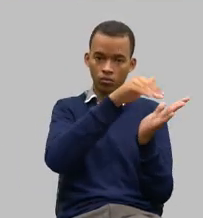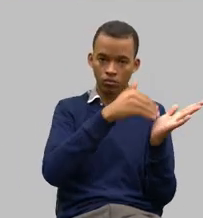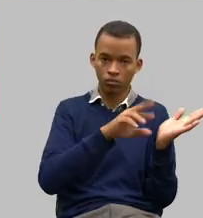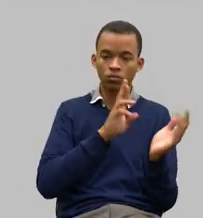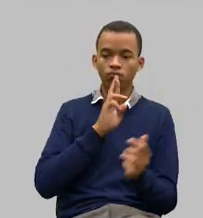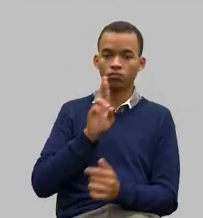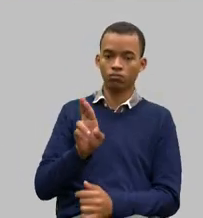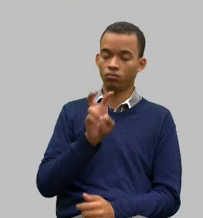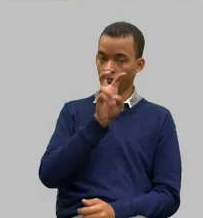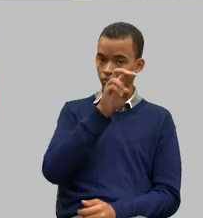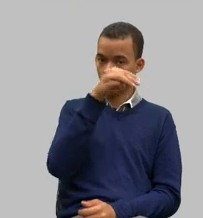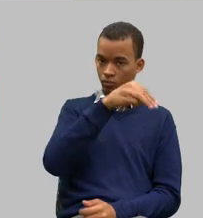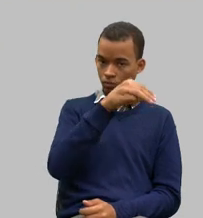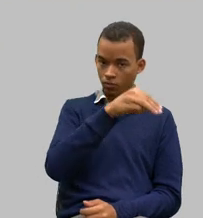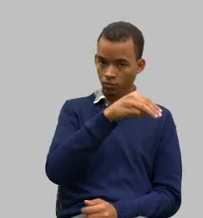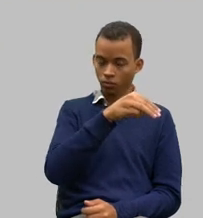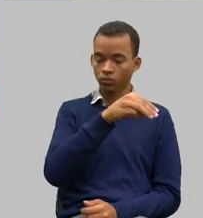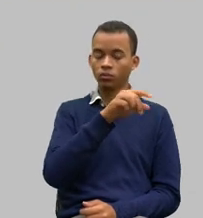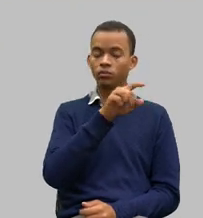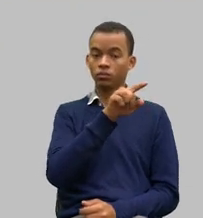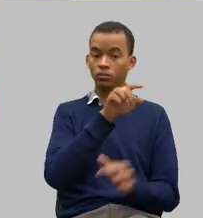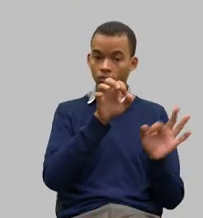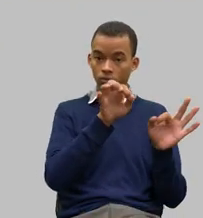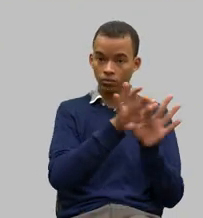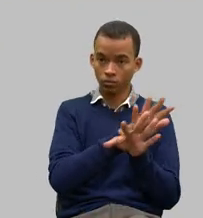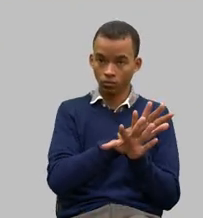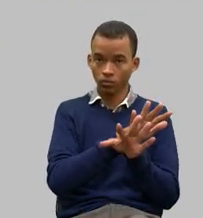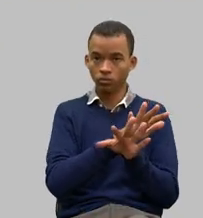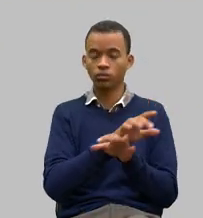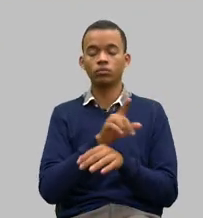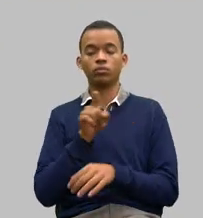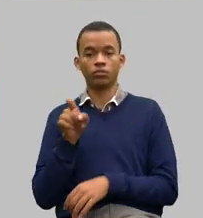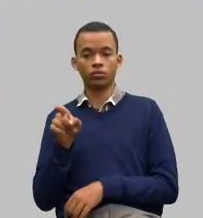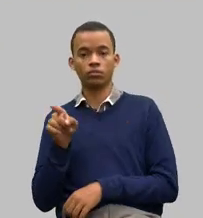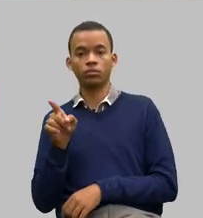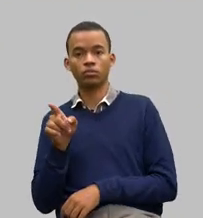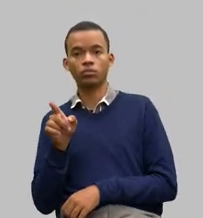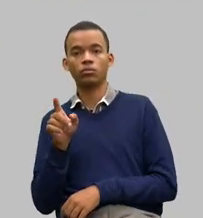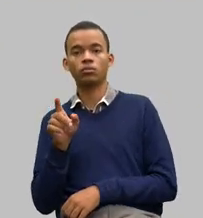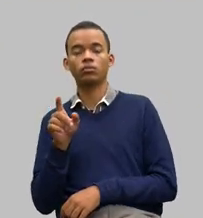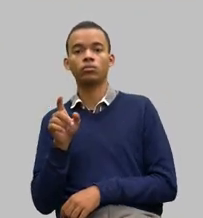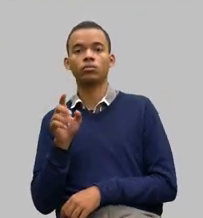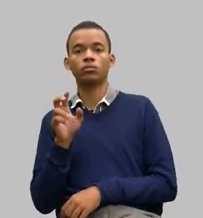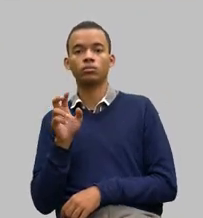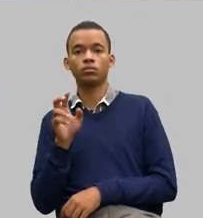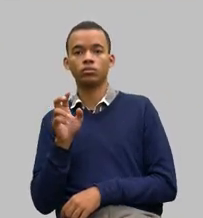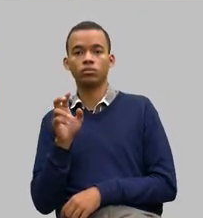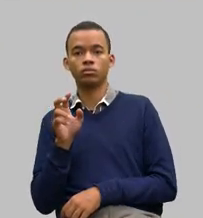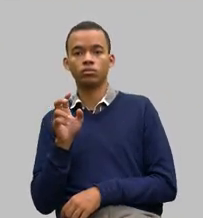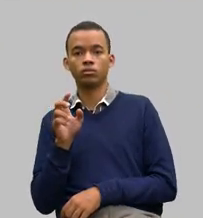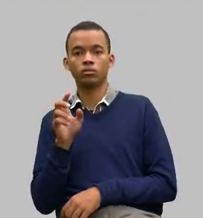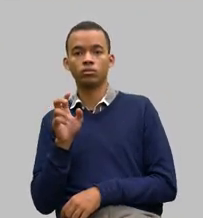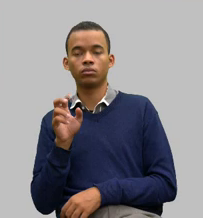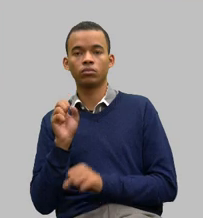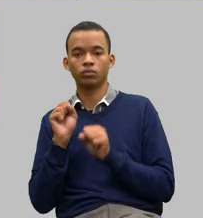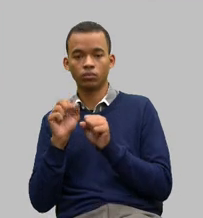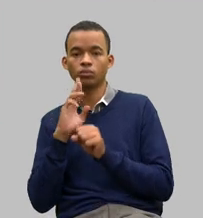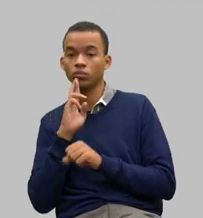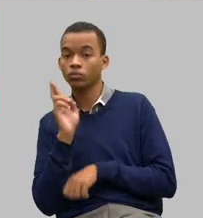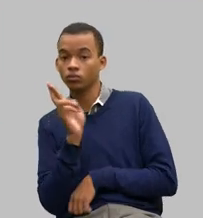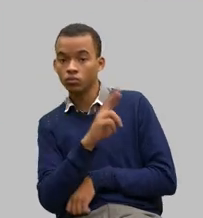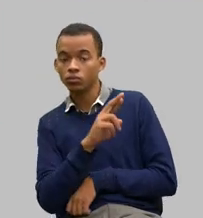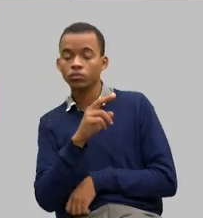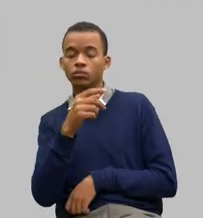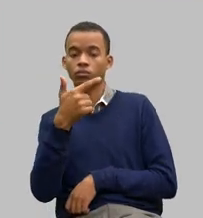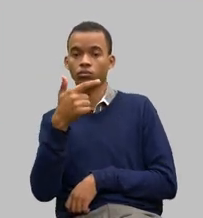para respondê-la após a resposta da autoridade Estadual parlamentar que o interpelou disporá de 2 minutos